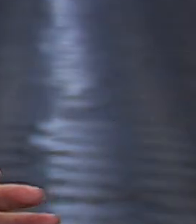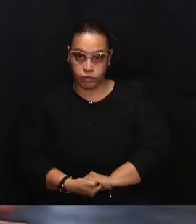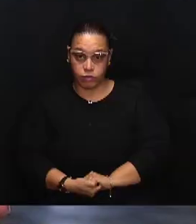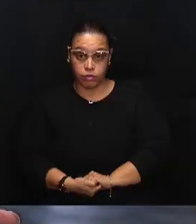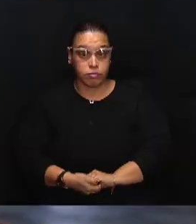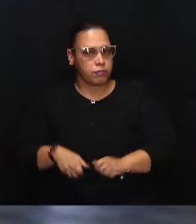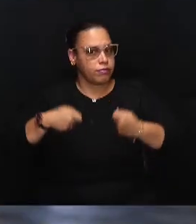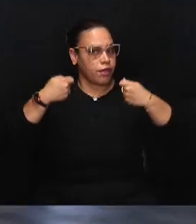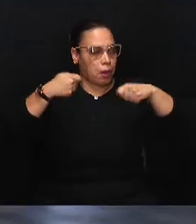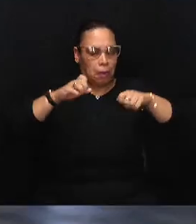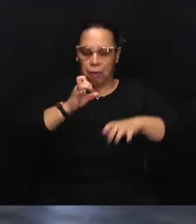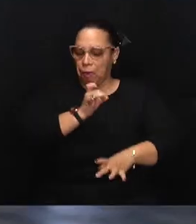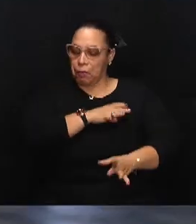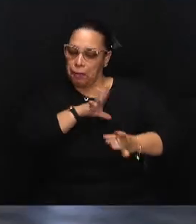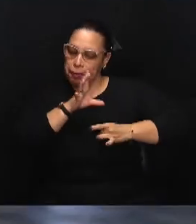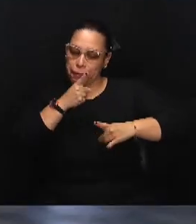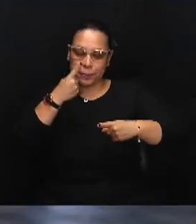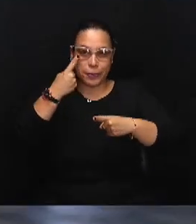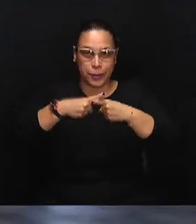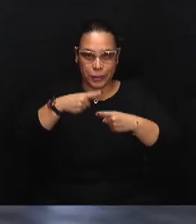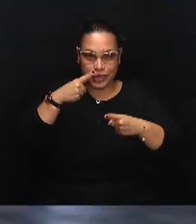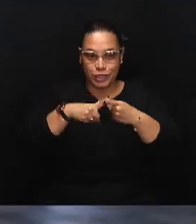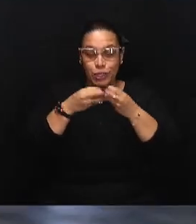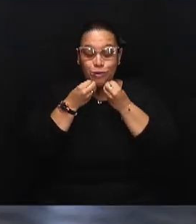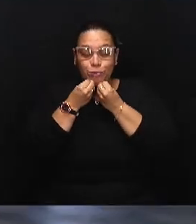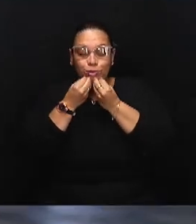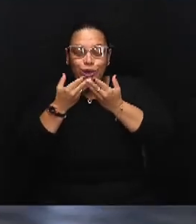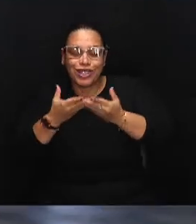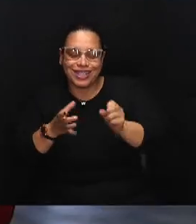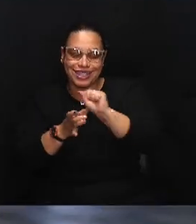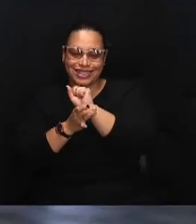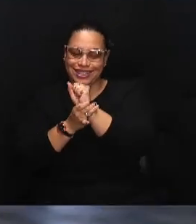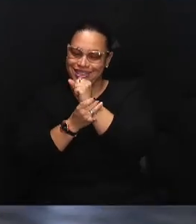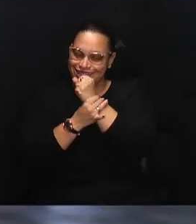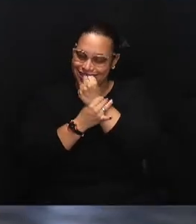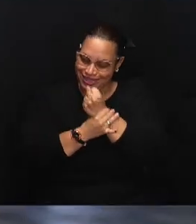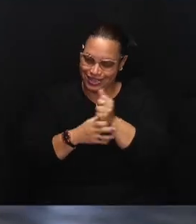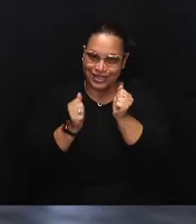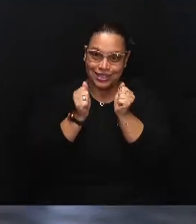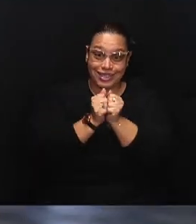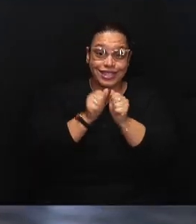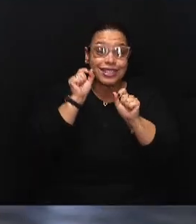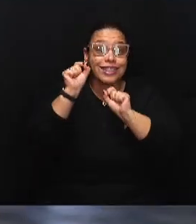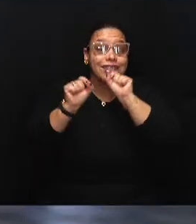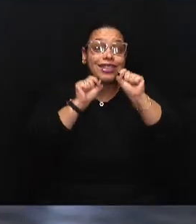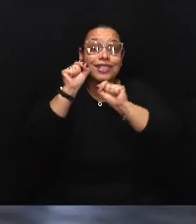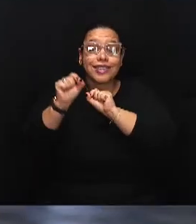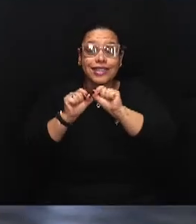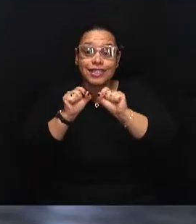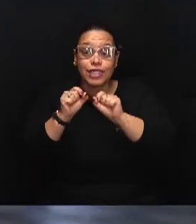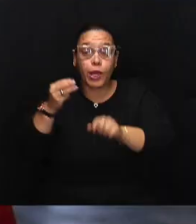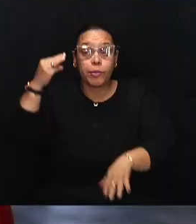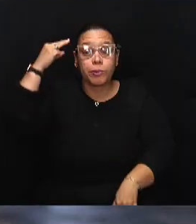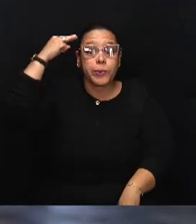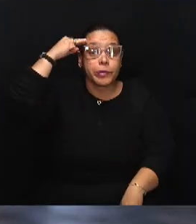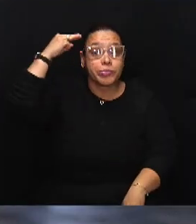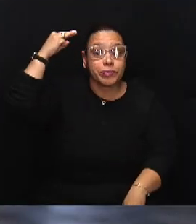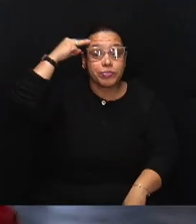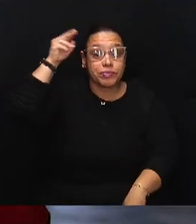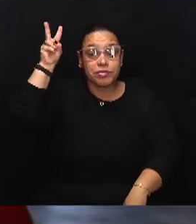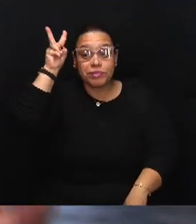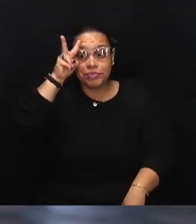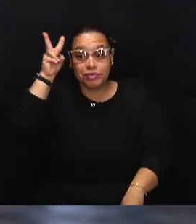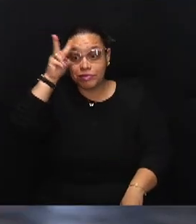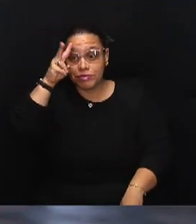Não precisa temer, porque a gente está em boas mãos, em segurança, junto com quem? Com quem guarda a memória da história da